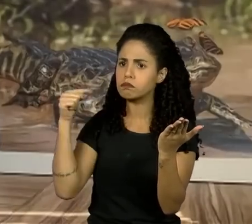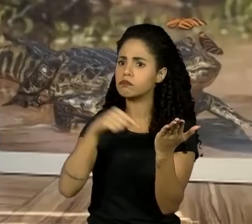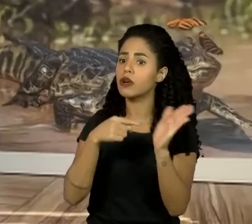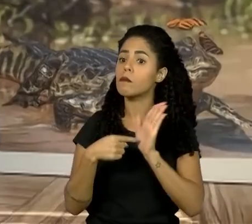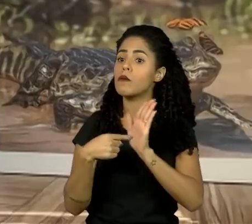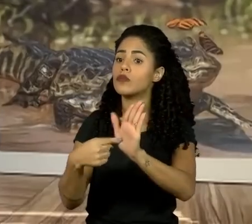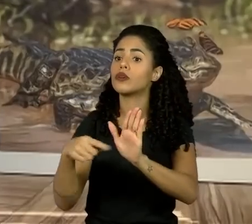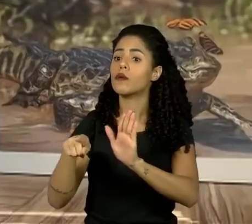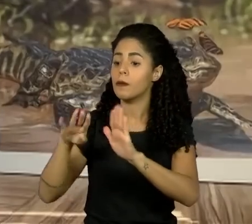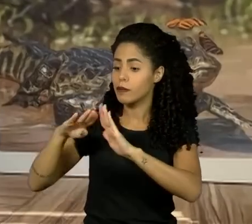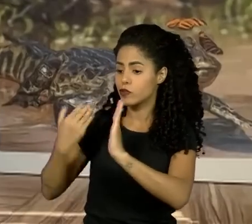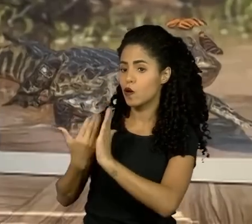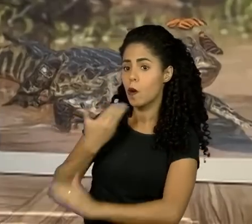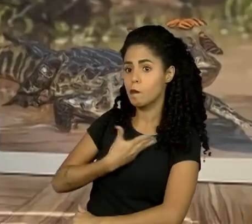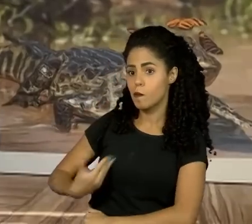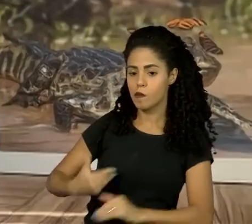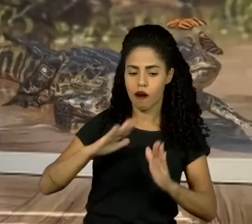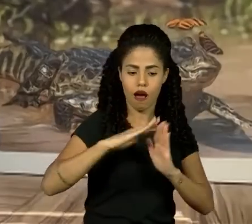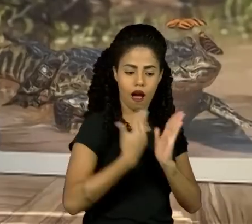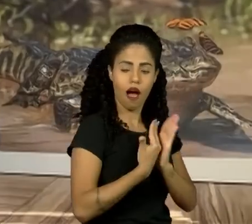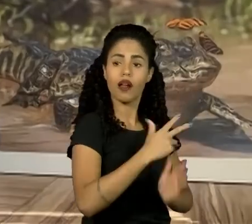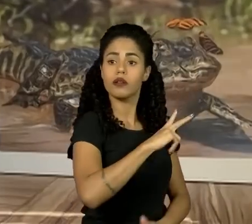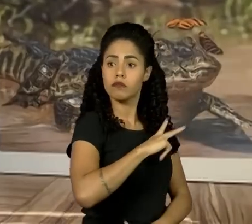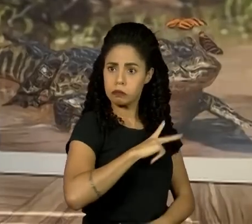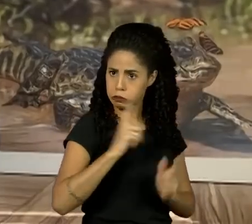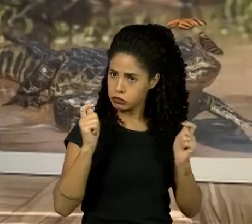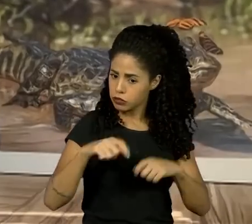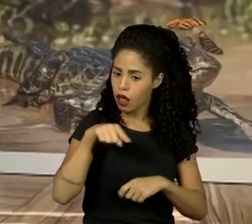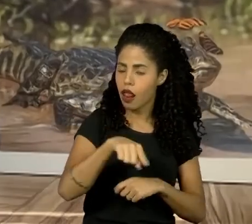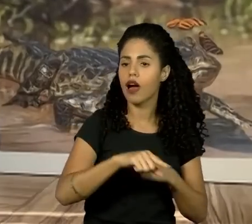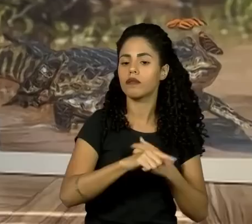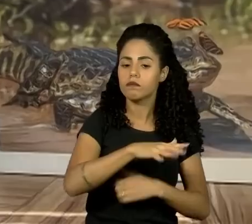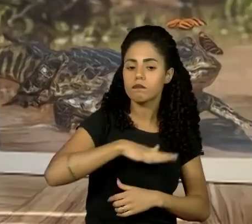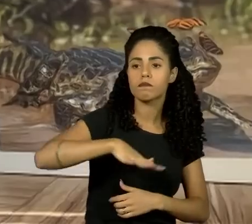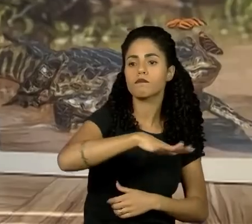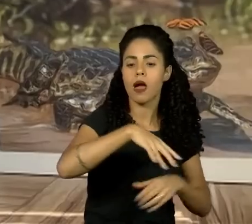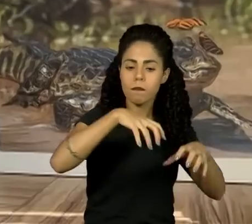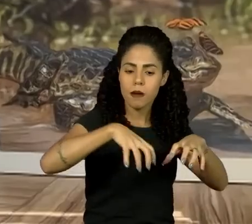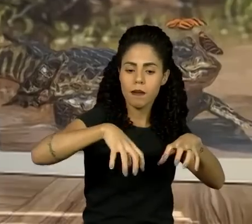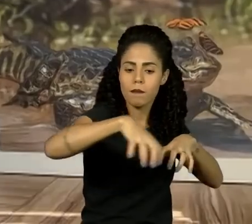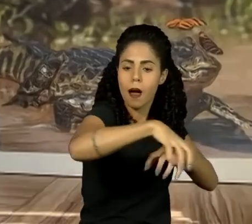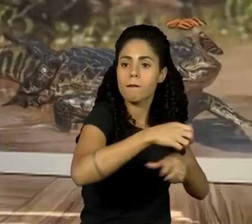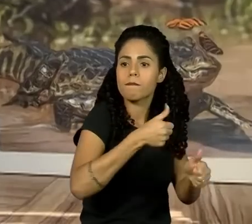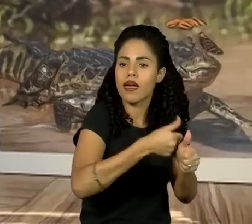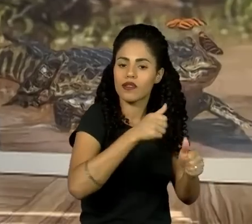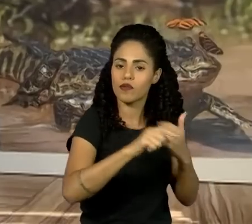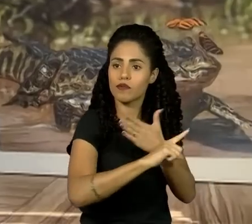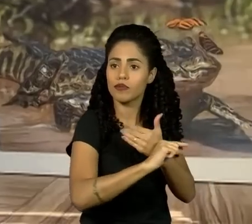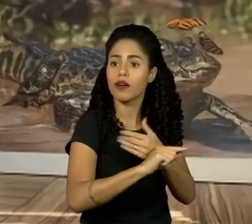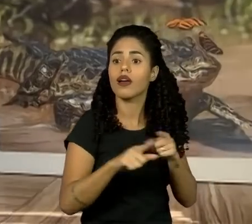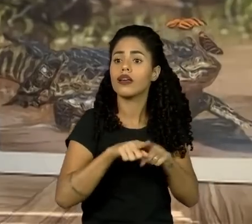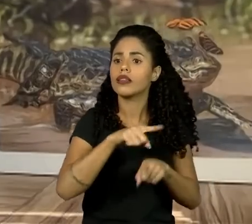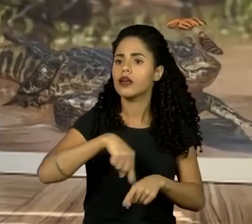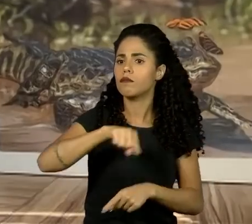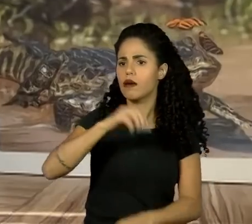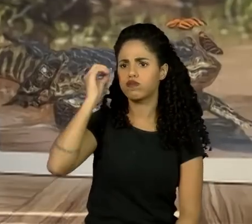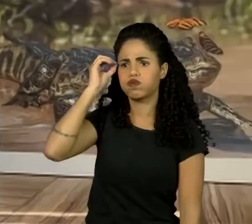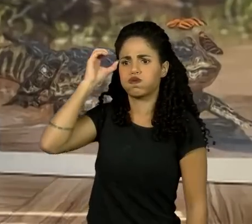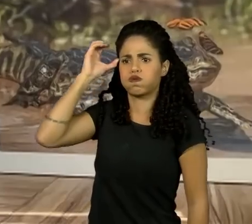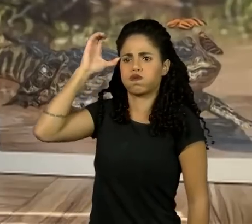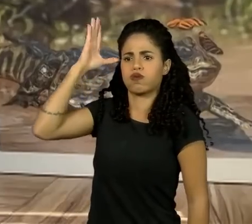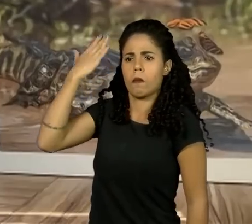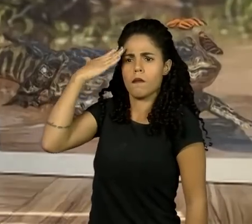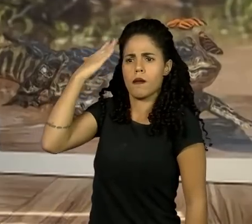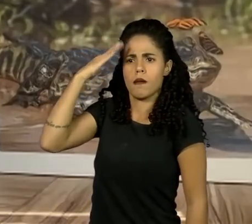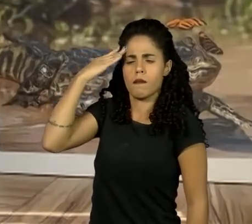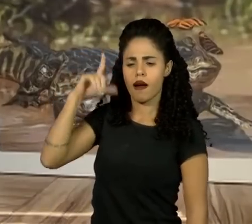às escolas públicas do Pantanal e área de entorno, que realmente trouxesse tanto conhecimento